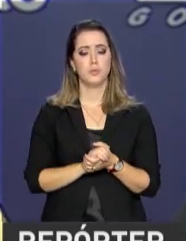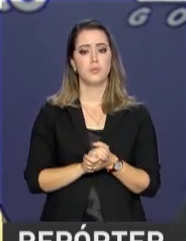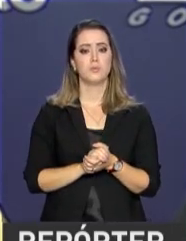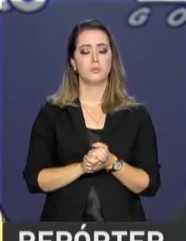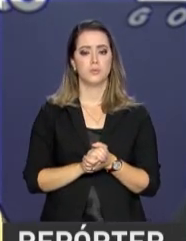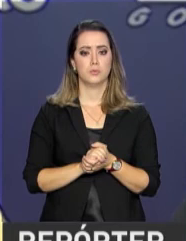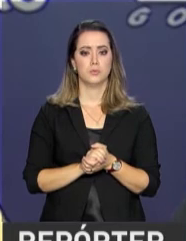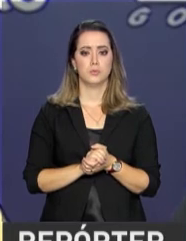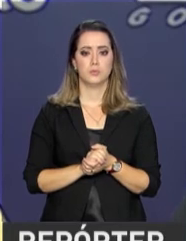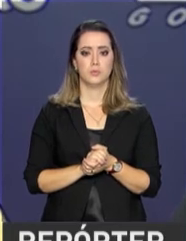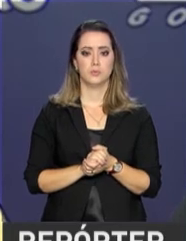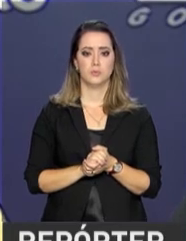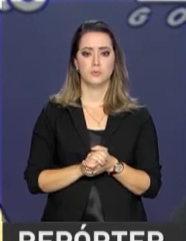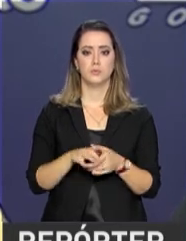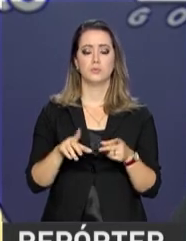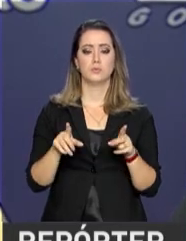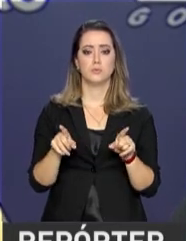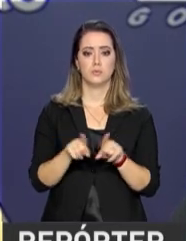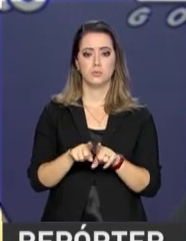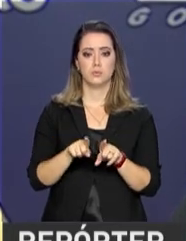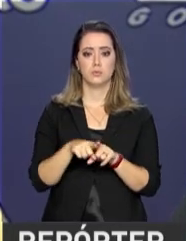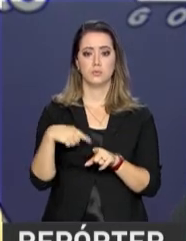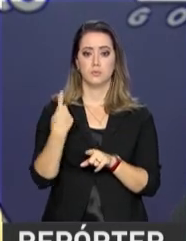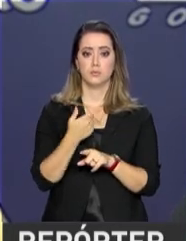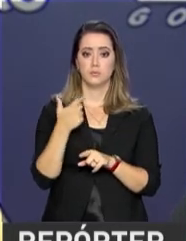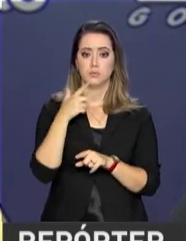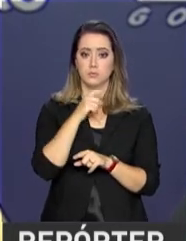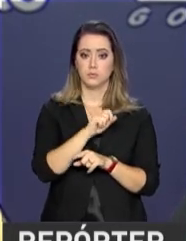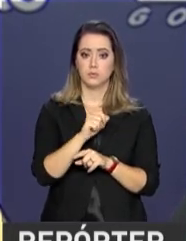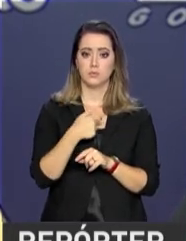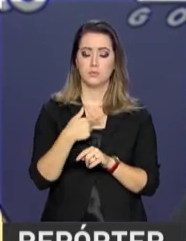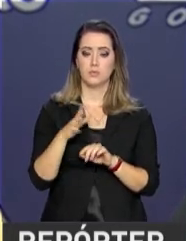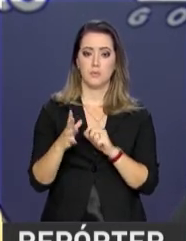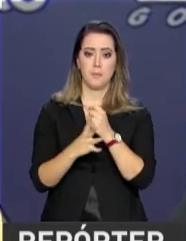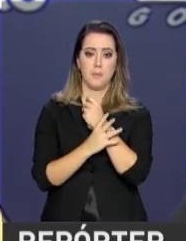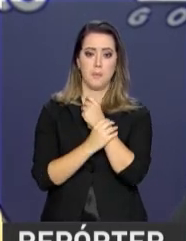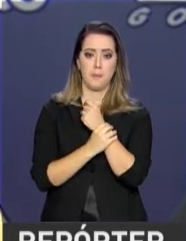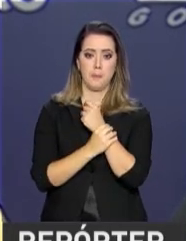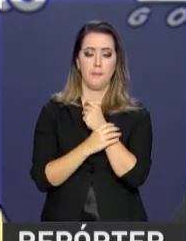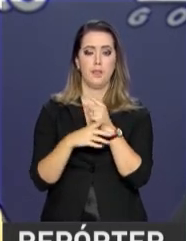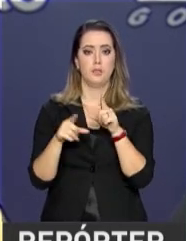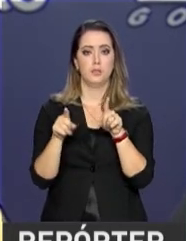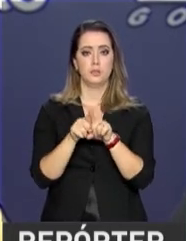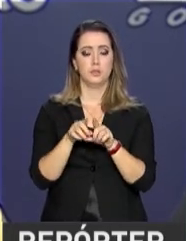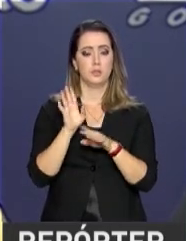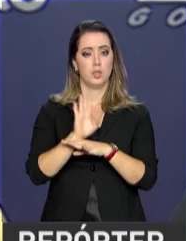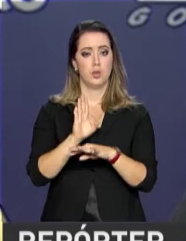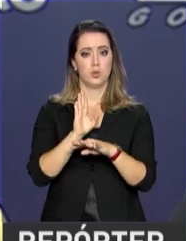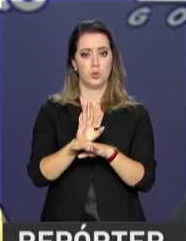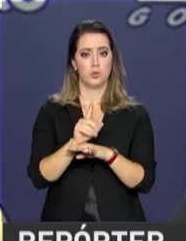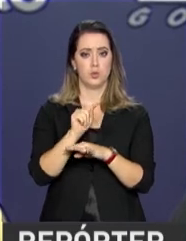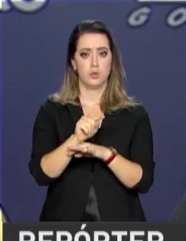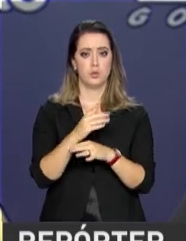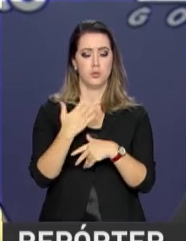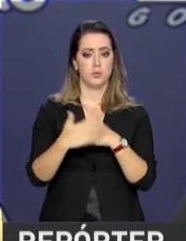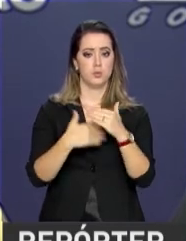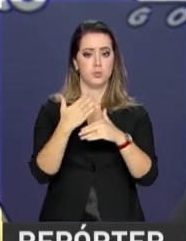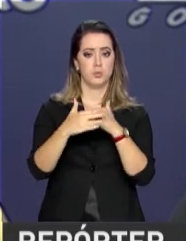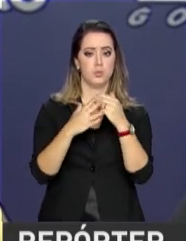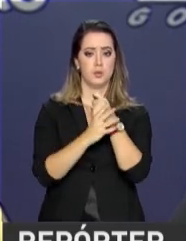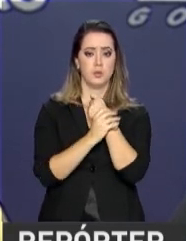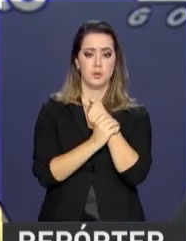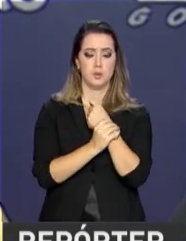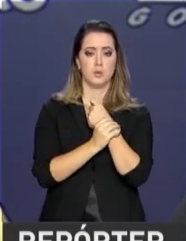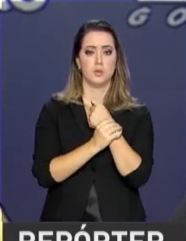é também incorporamos mecanismos de segurança que contribuíram para a maior segurança